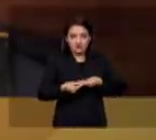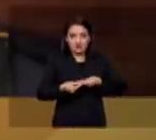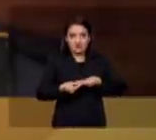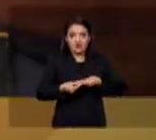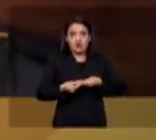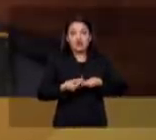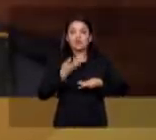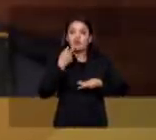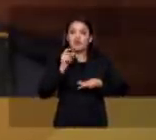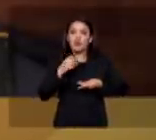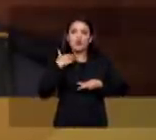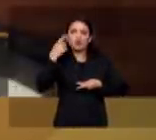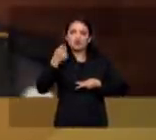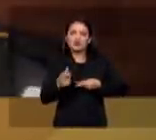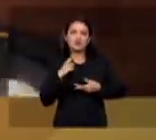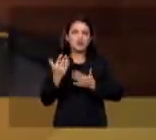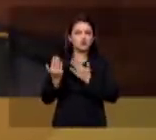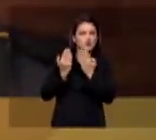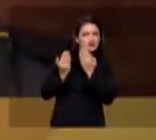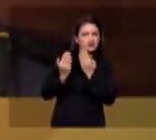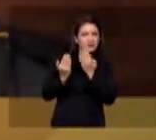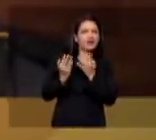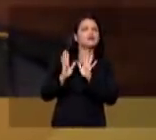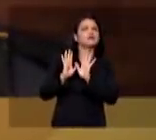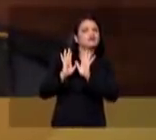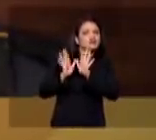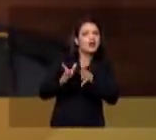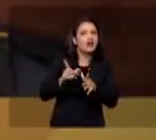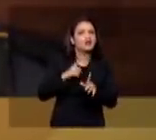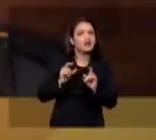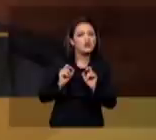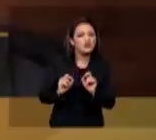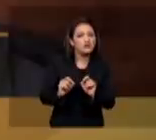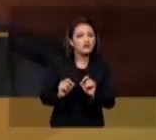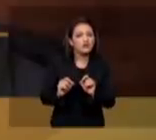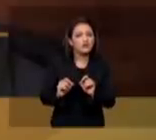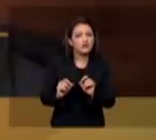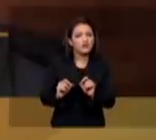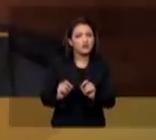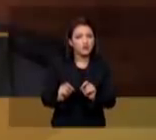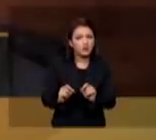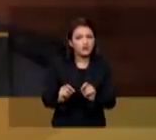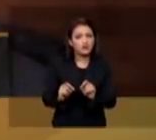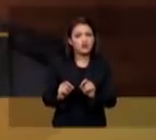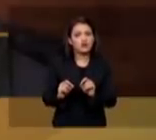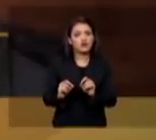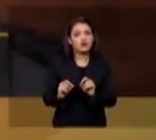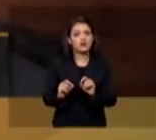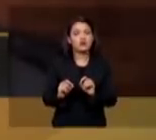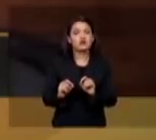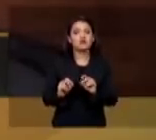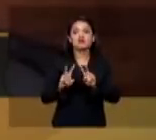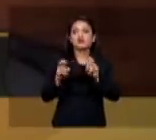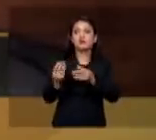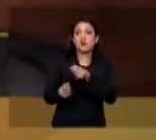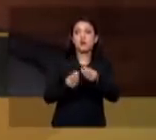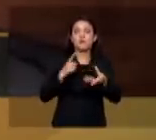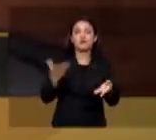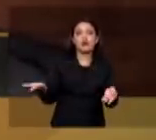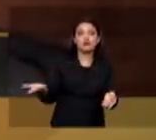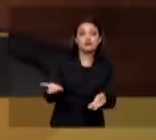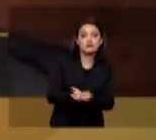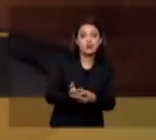juiz eventualmente suspeito já teria superado em tese o juízo acerca das condições da ação e dos pressupostos